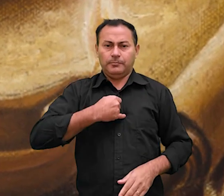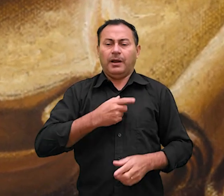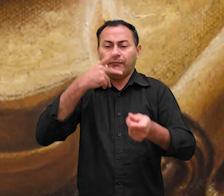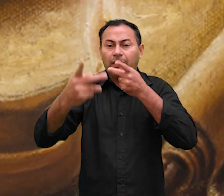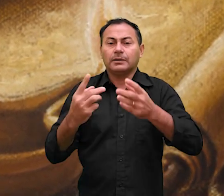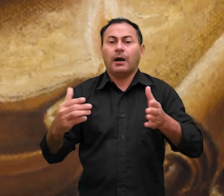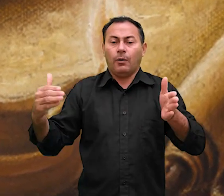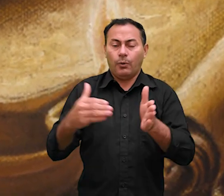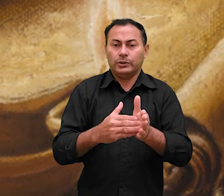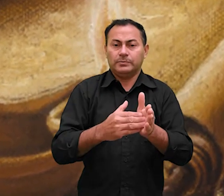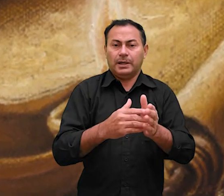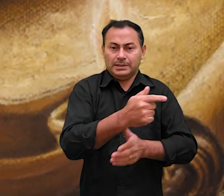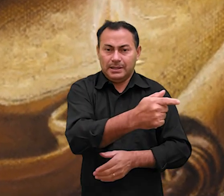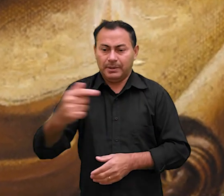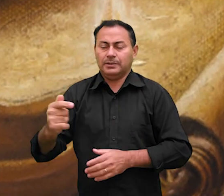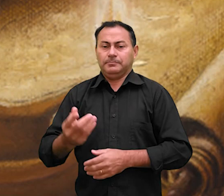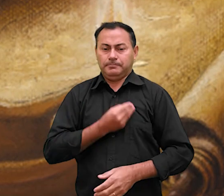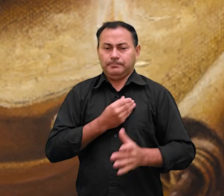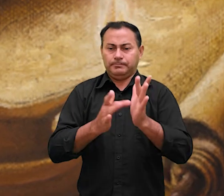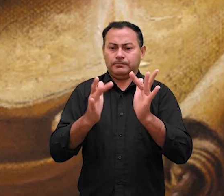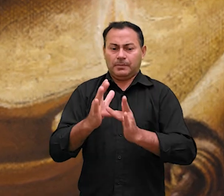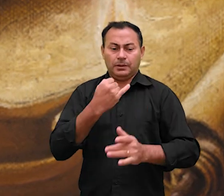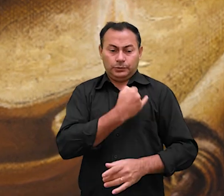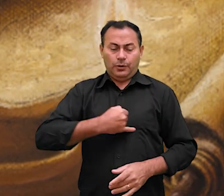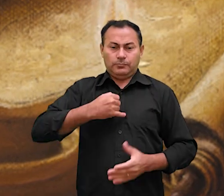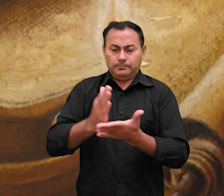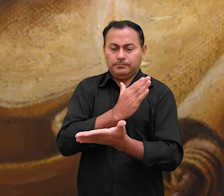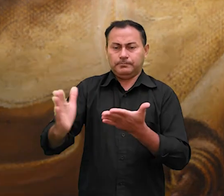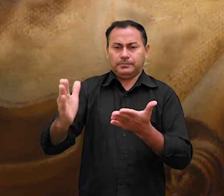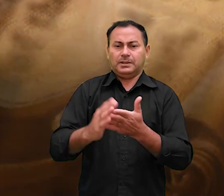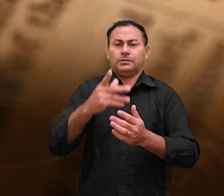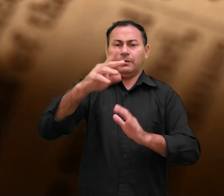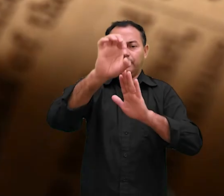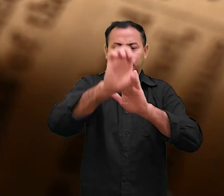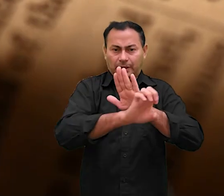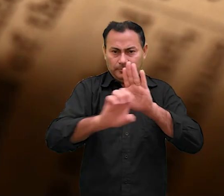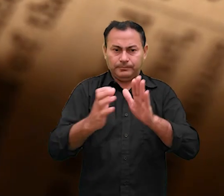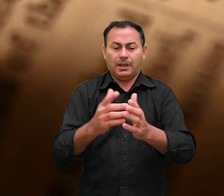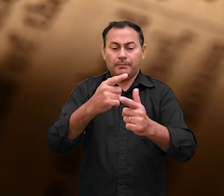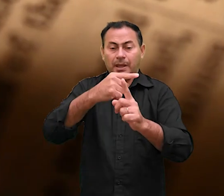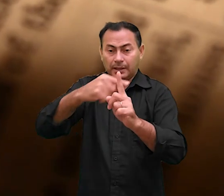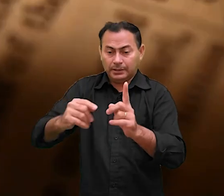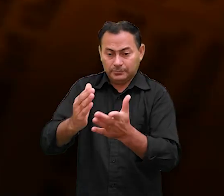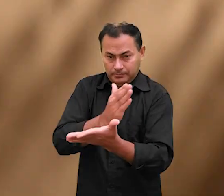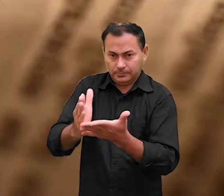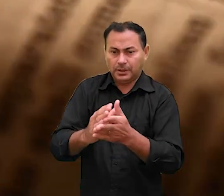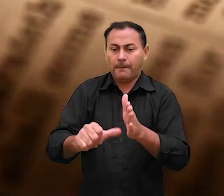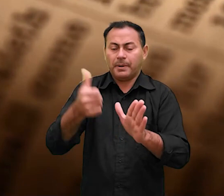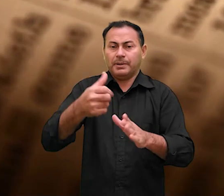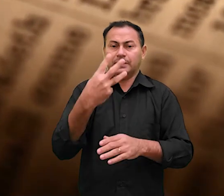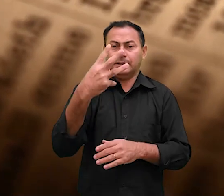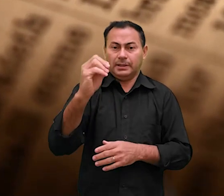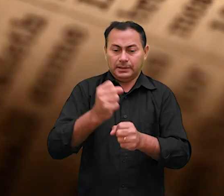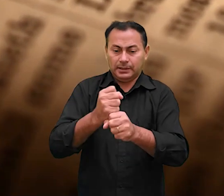última semana da vida de Jesus. João dividiu seu Evangelho bem na metade. Uma metade cobre brevemente os